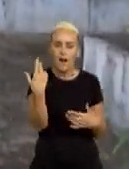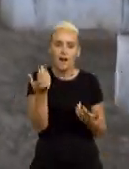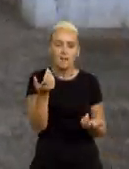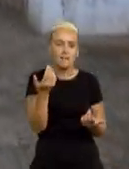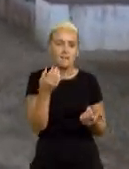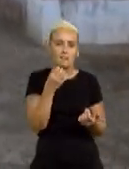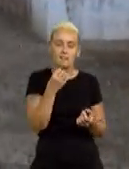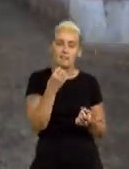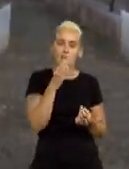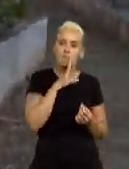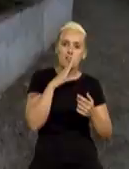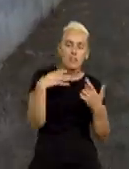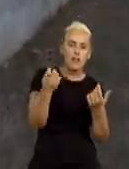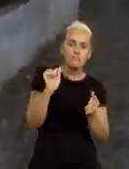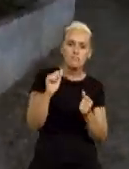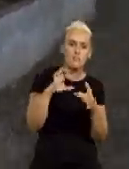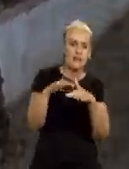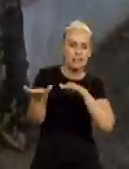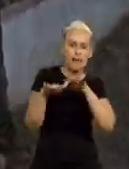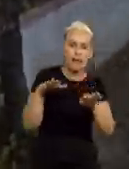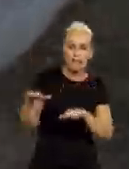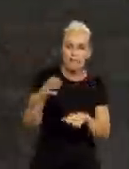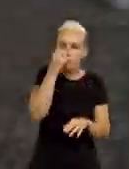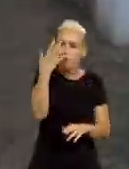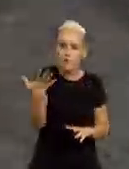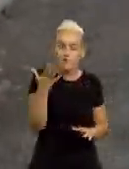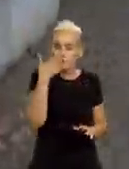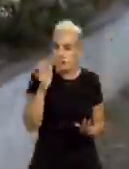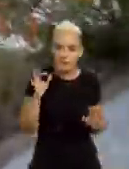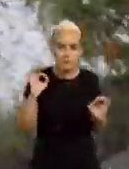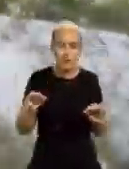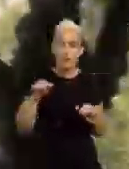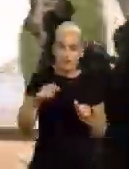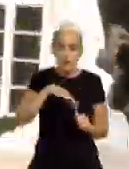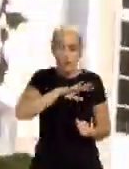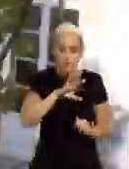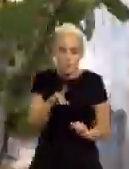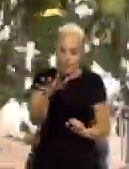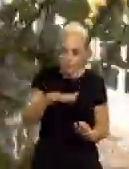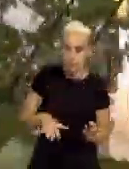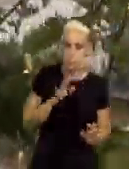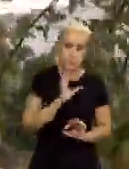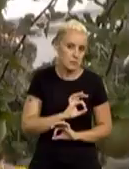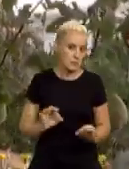Florença, não sei se é de Florença, isto na Alta de Coimbra, mesmo no meio da cidade, é maravilhoso.